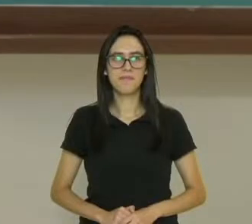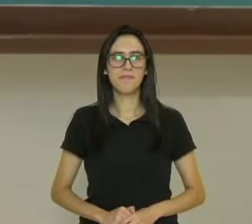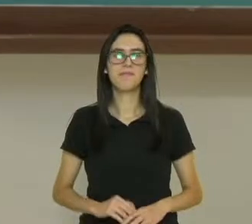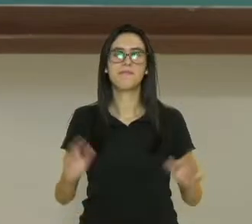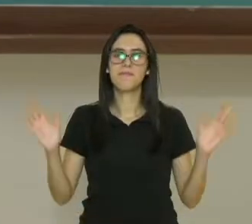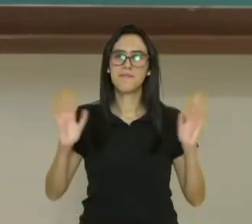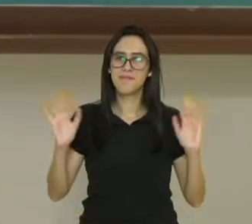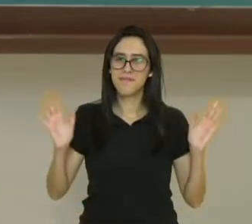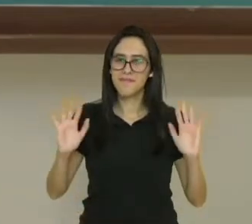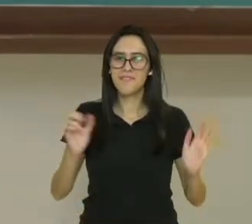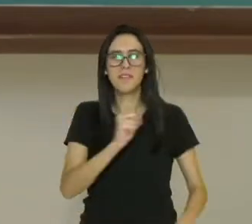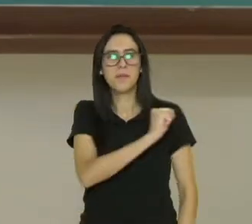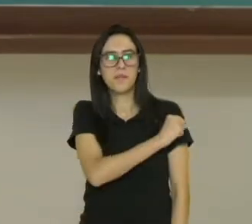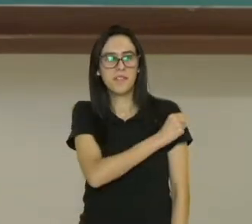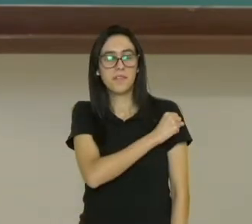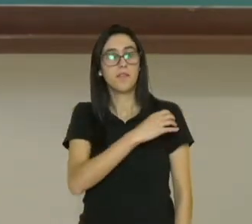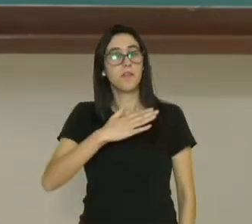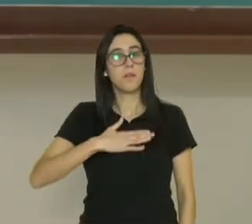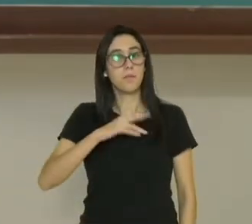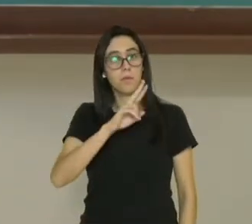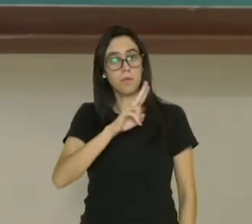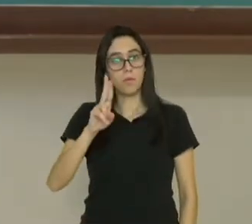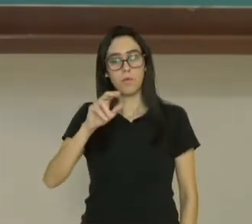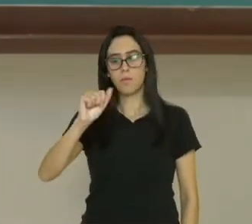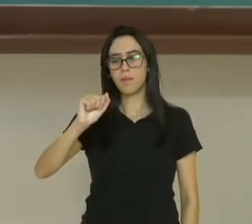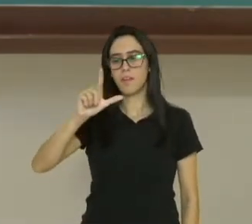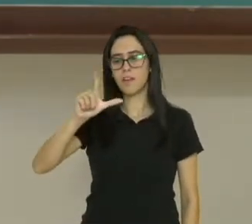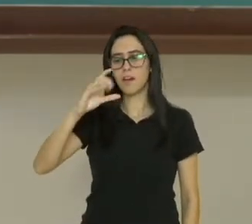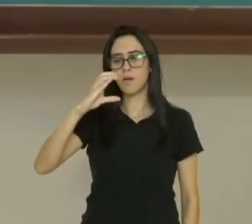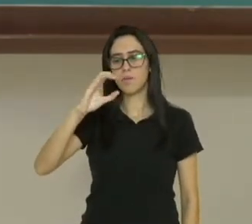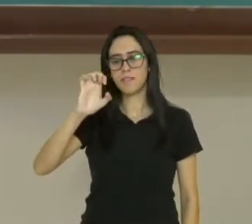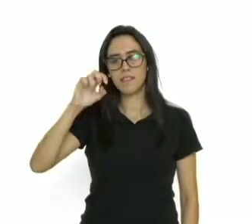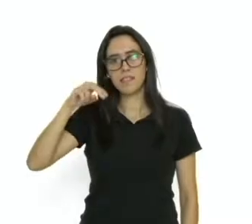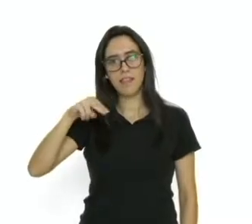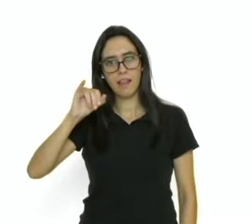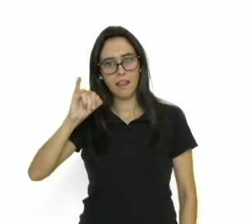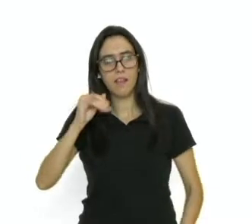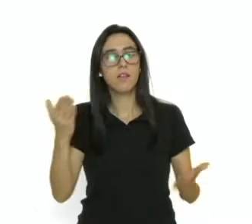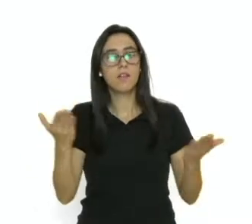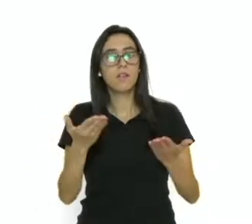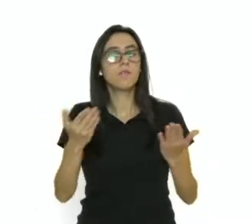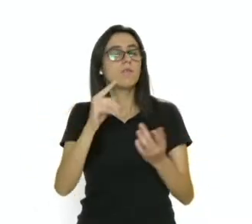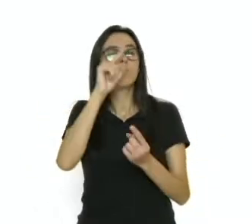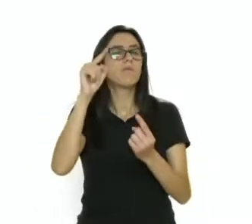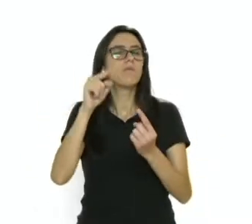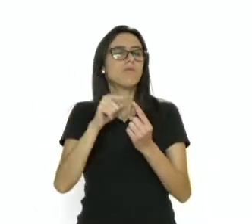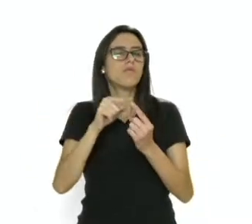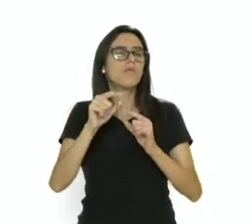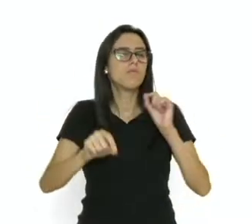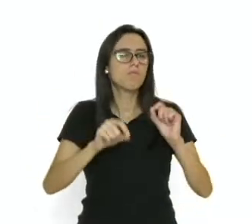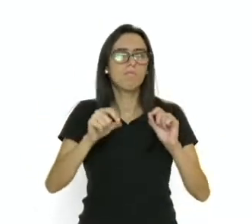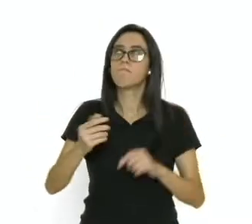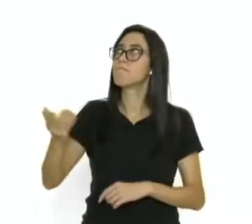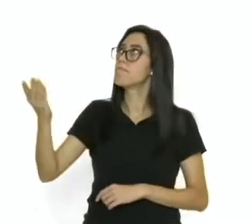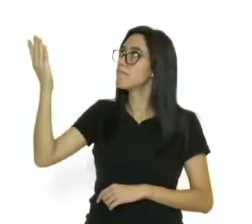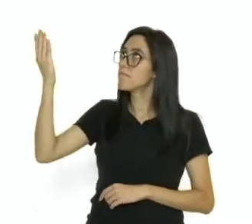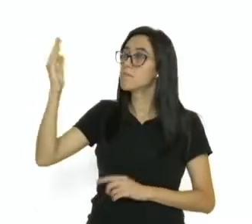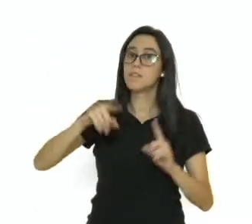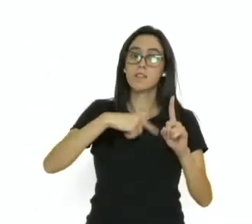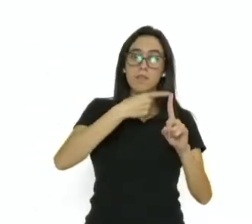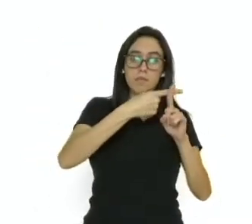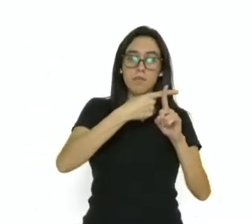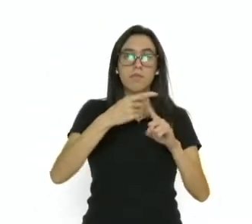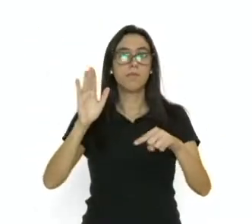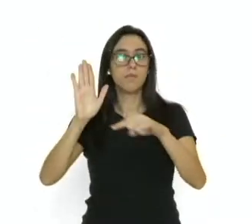Olá, estudantes do 8º ano. Eu sou a professora Alceni e os nossos objetivos hoje são adicionar e subtrair frações